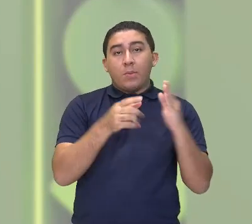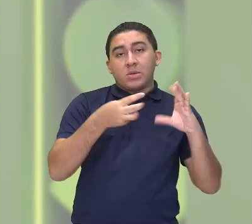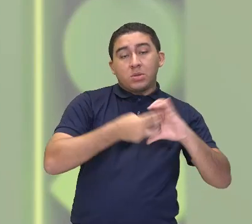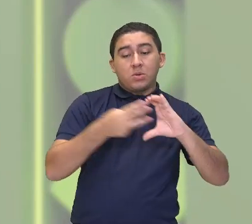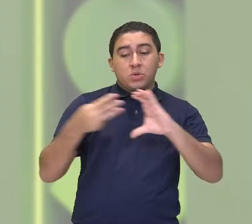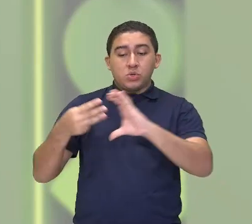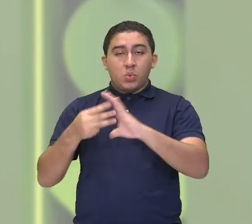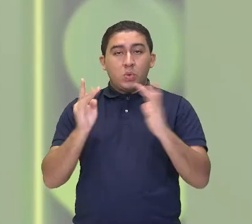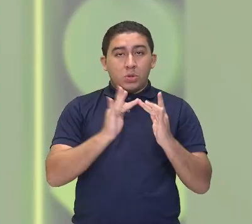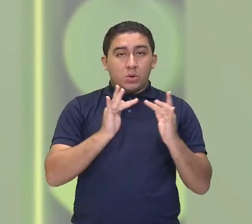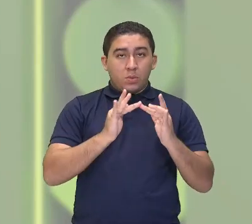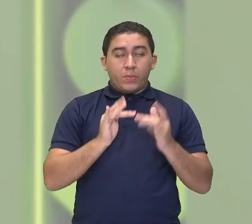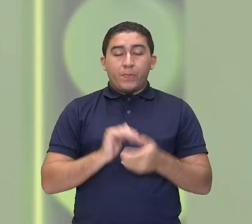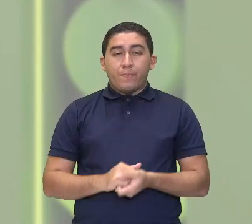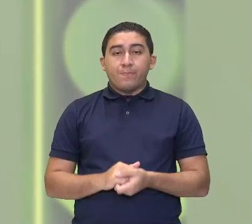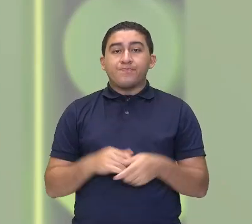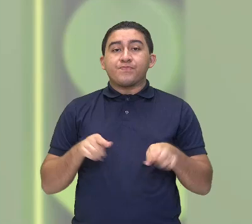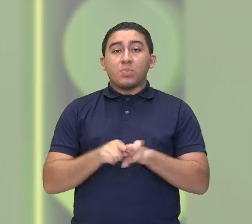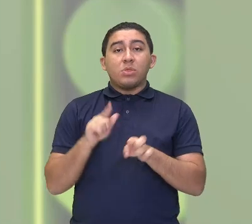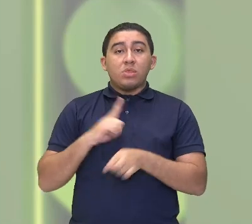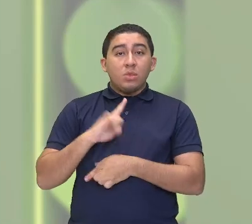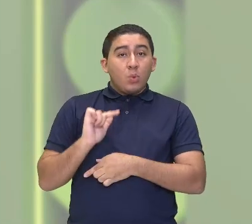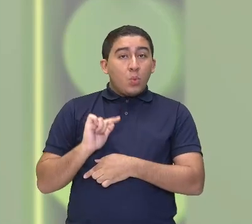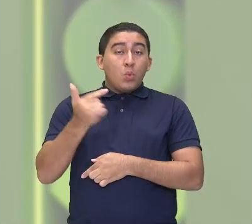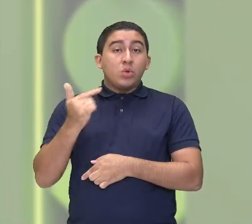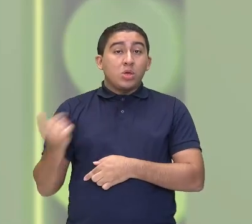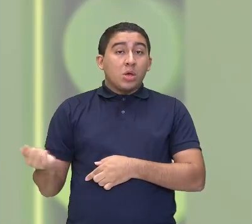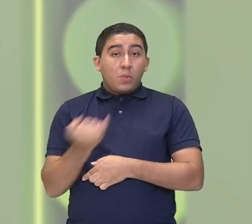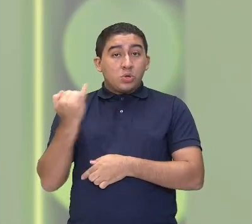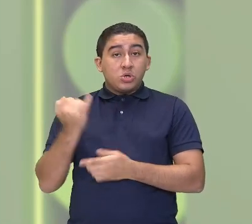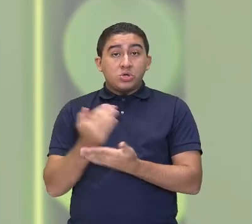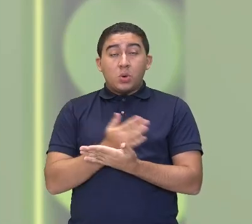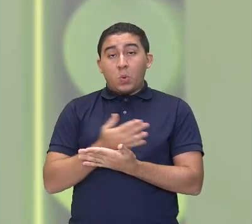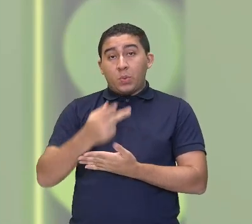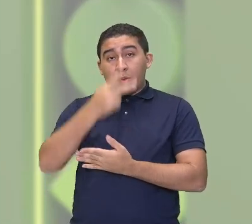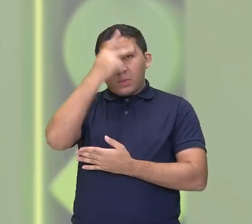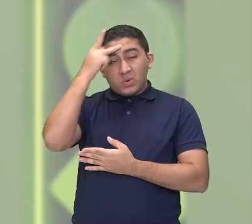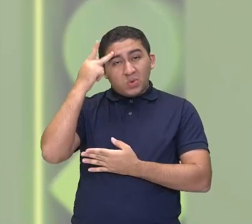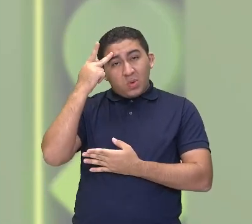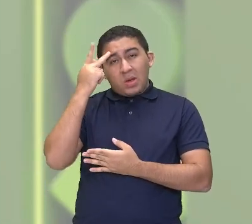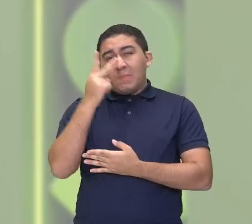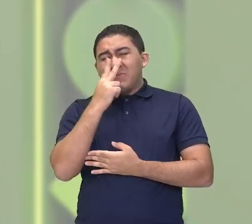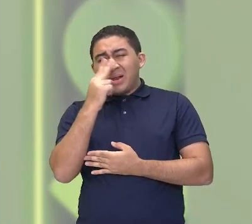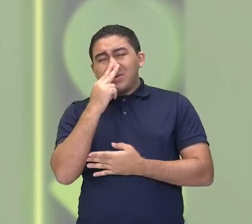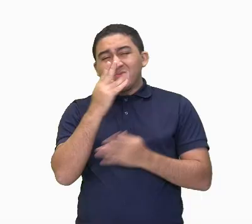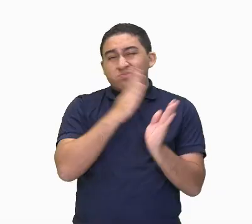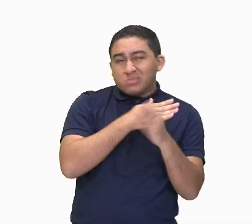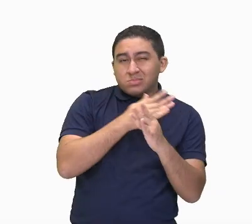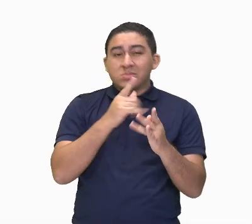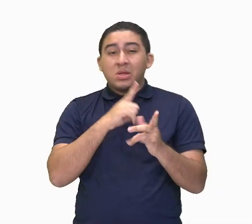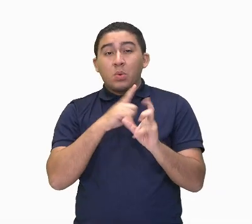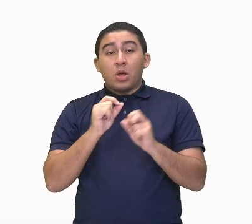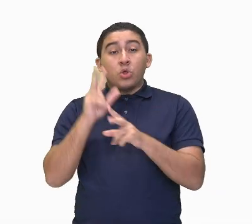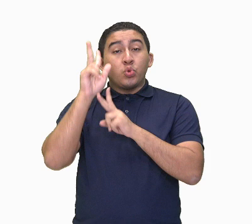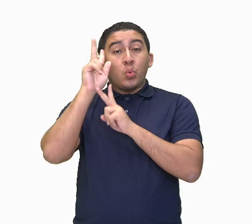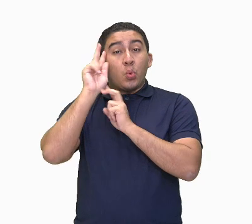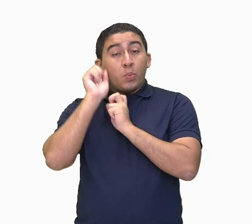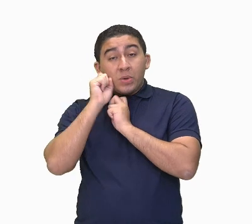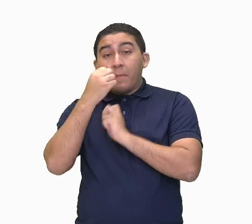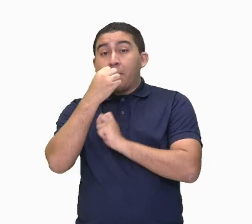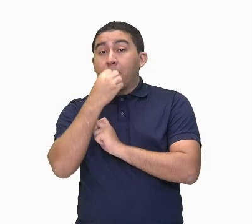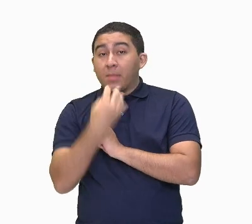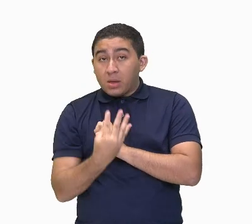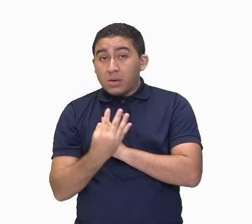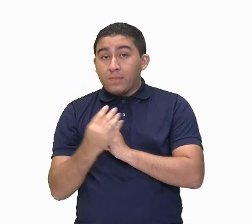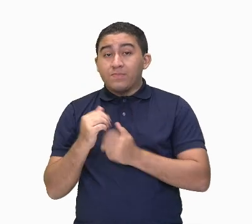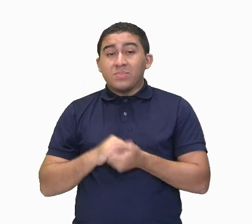Além disso, tem um outro ponto muito importante que às vezes algumas pessoas não levam muito a sério, que é dormir bem, né? Às vezes a